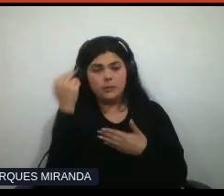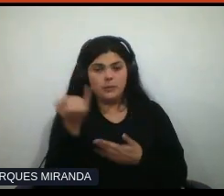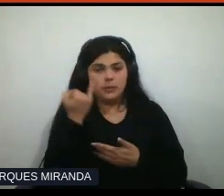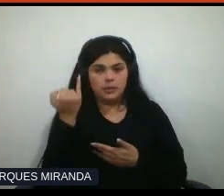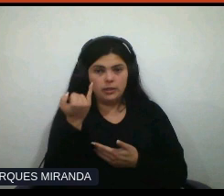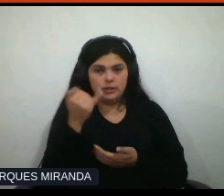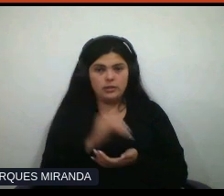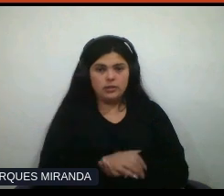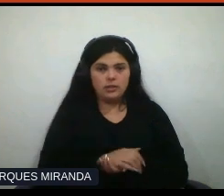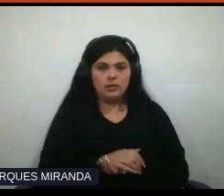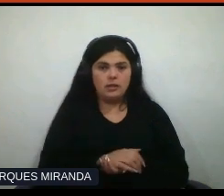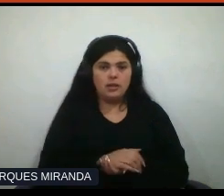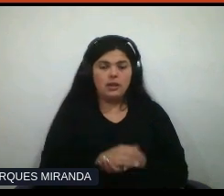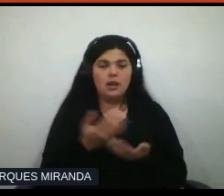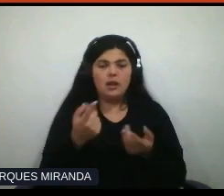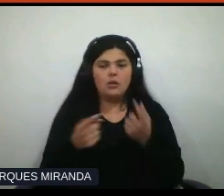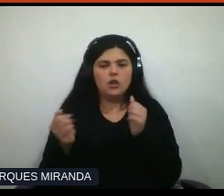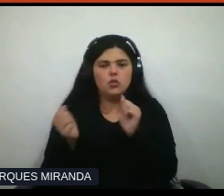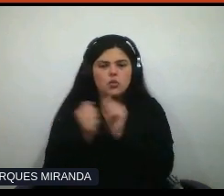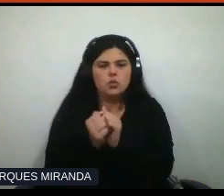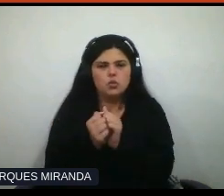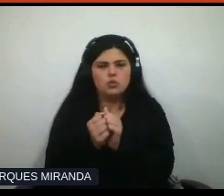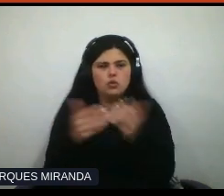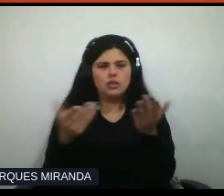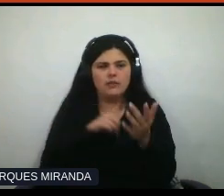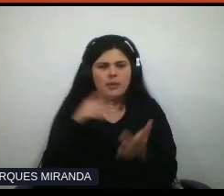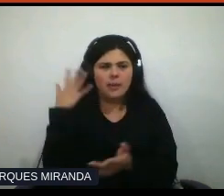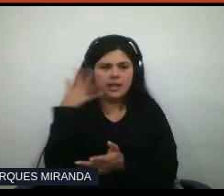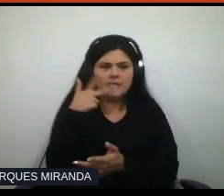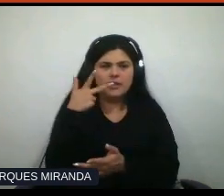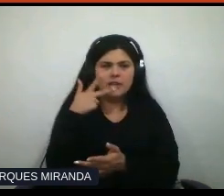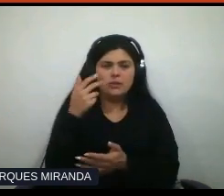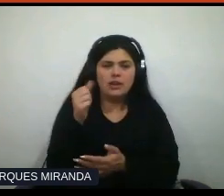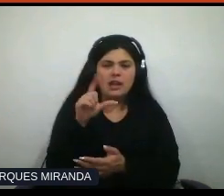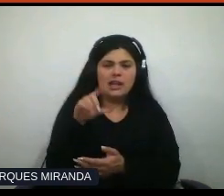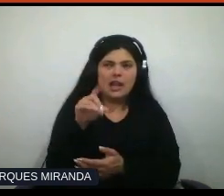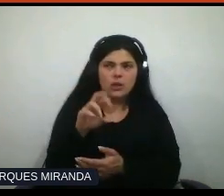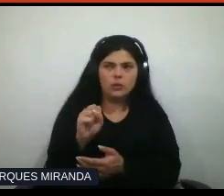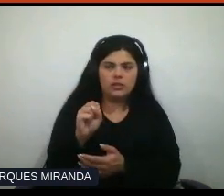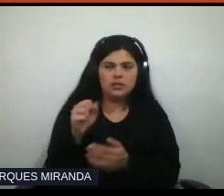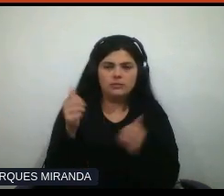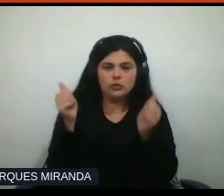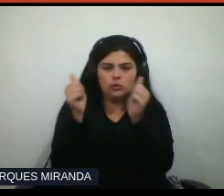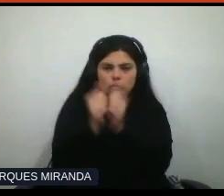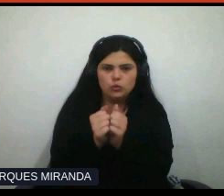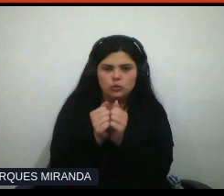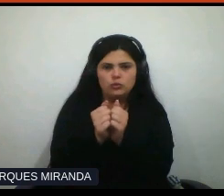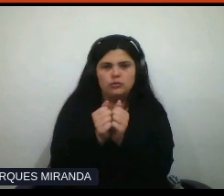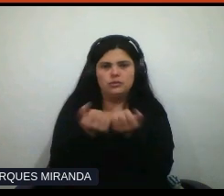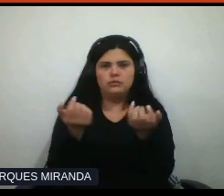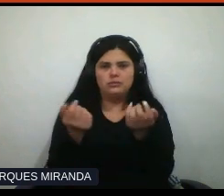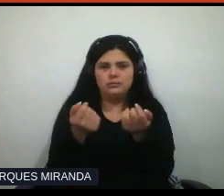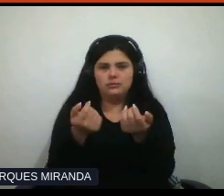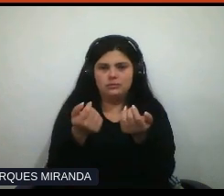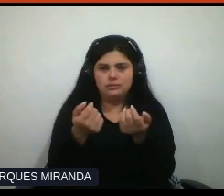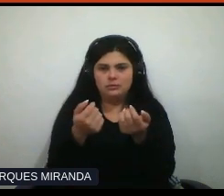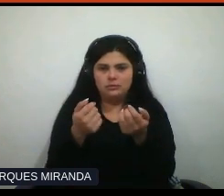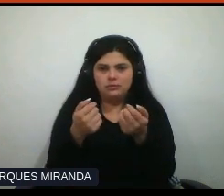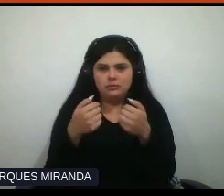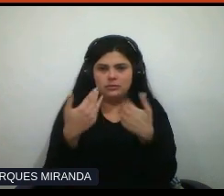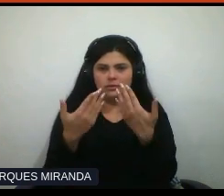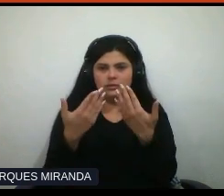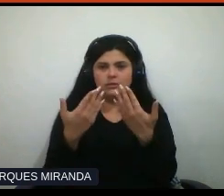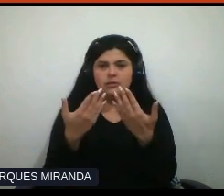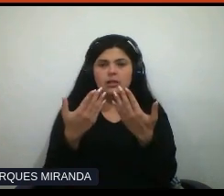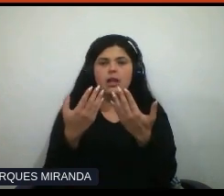que é o aliado. Não sei se hoje teve alguma palestra aqui falando sobre os aliados. Os aliados para a comunidade, eles são